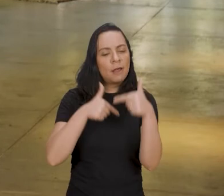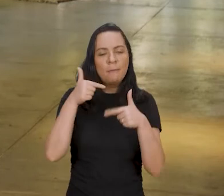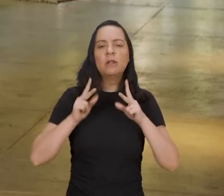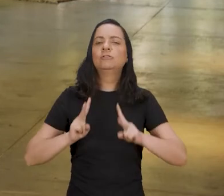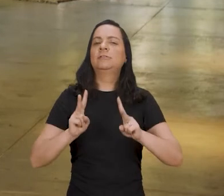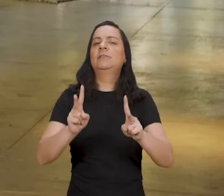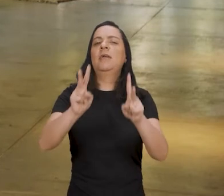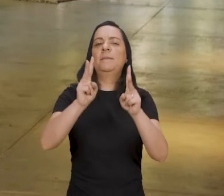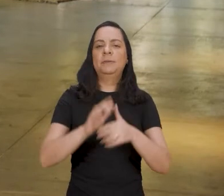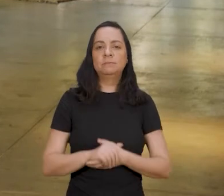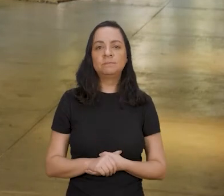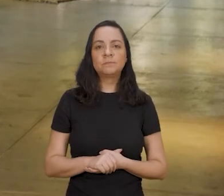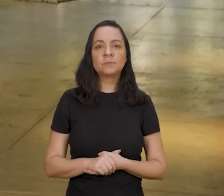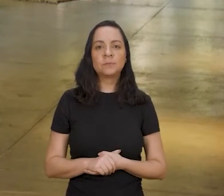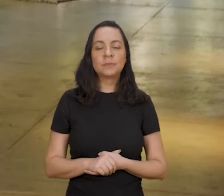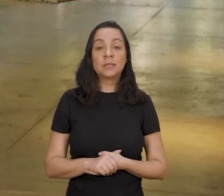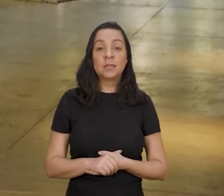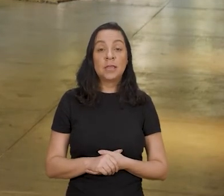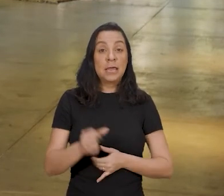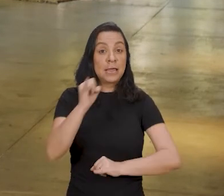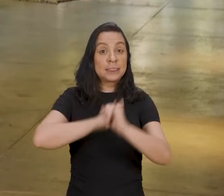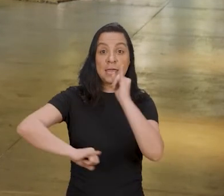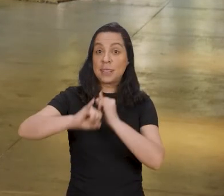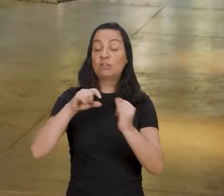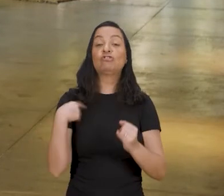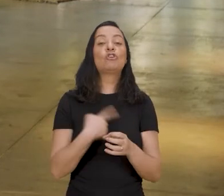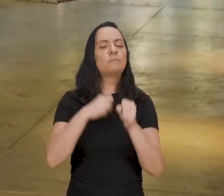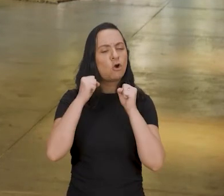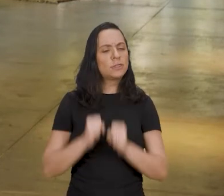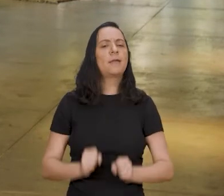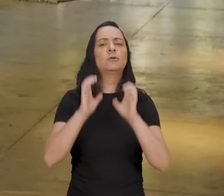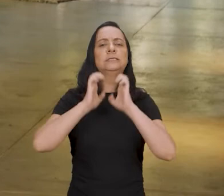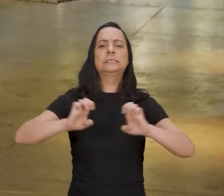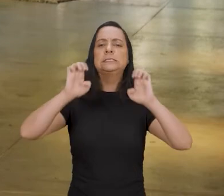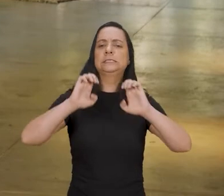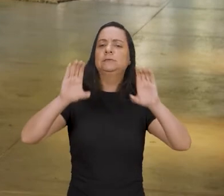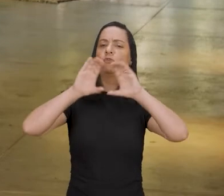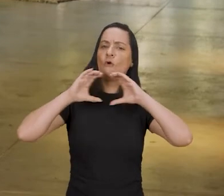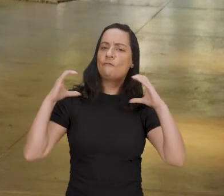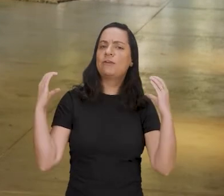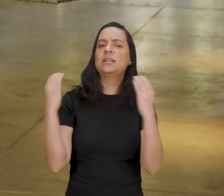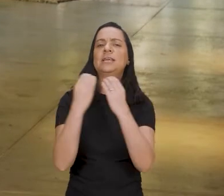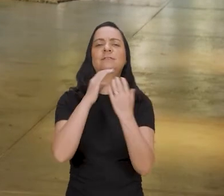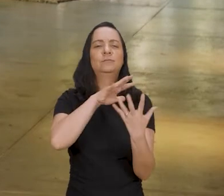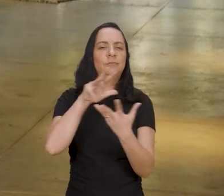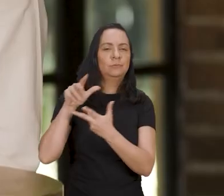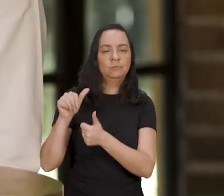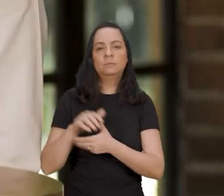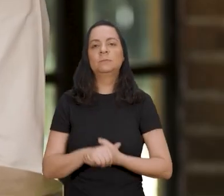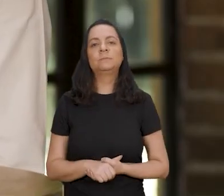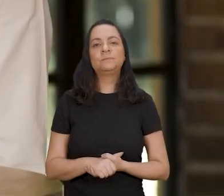provando sim que através da tecnologia podemos levar essa conferência os 4 cantos dessa